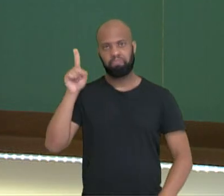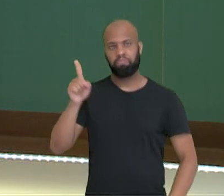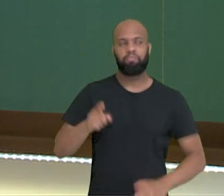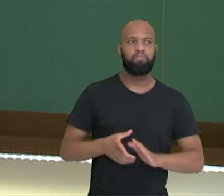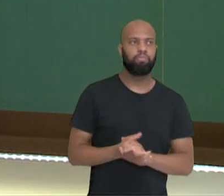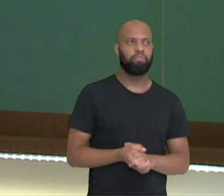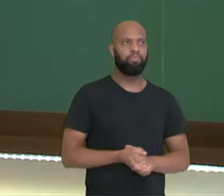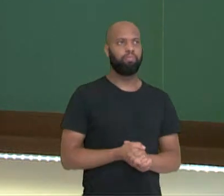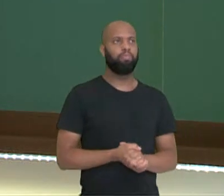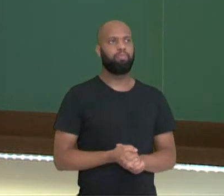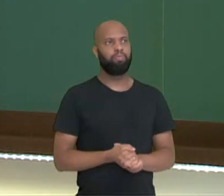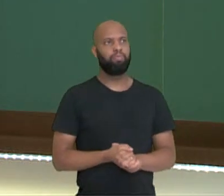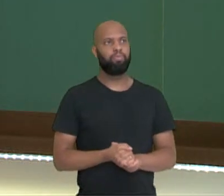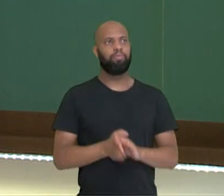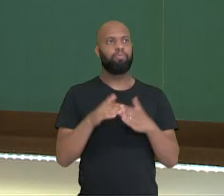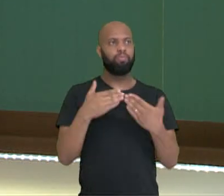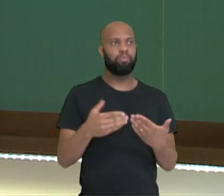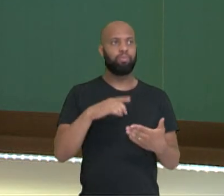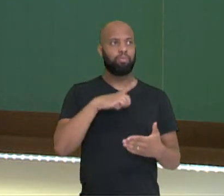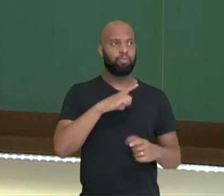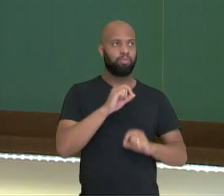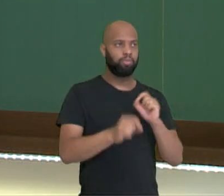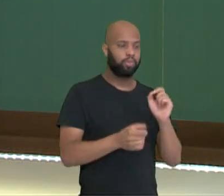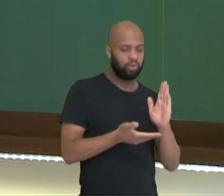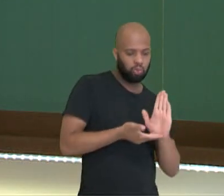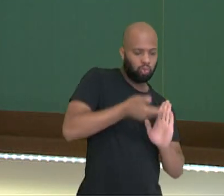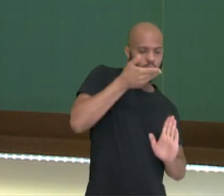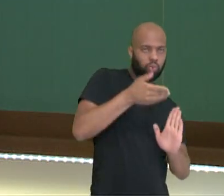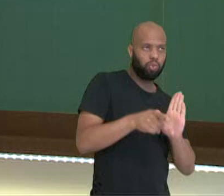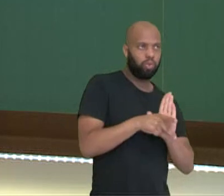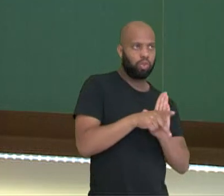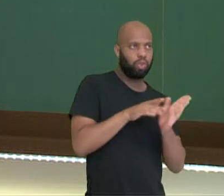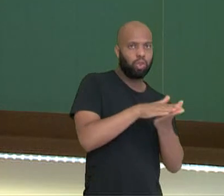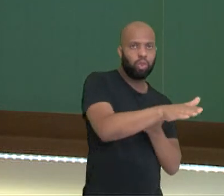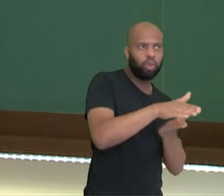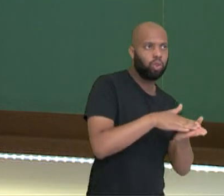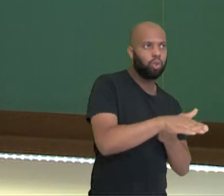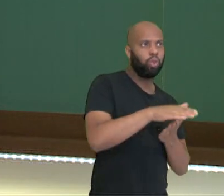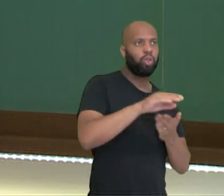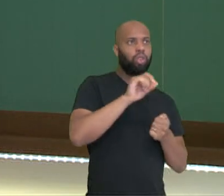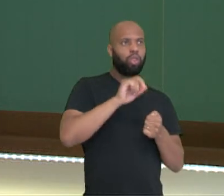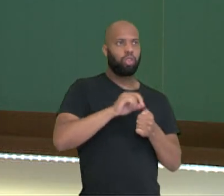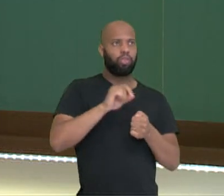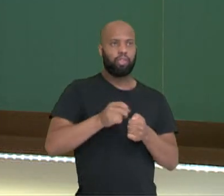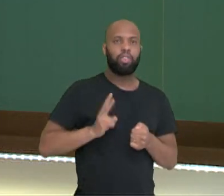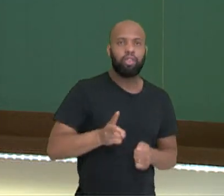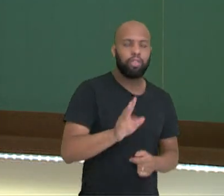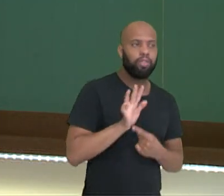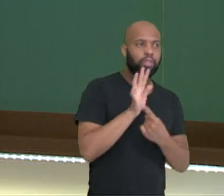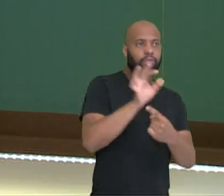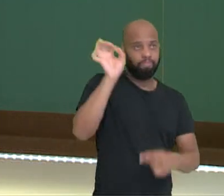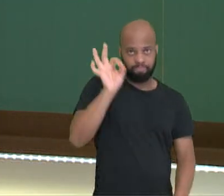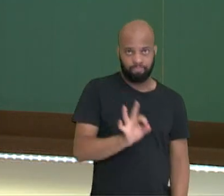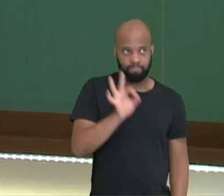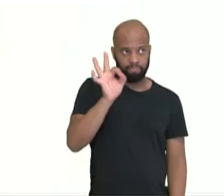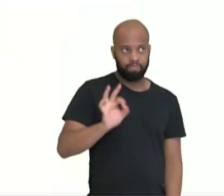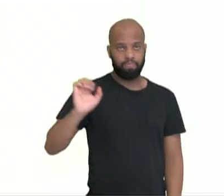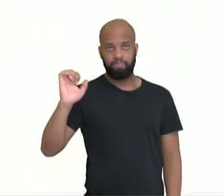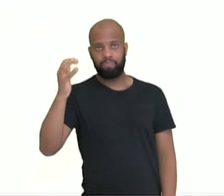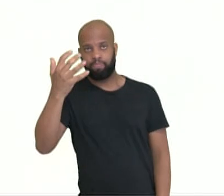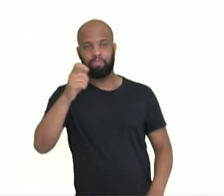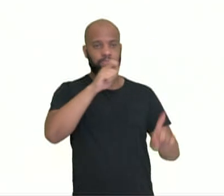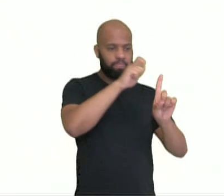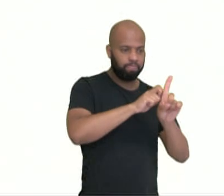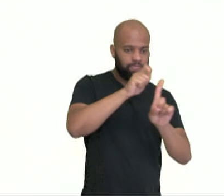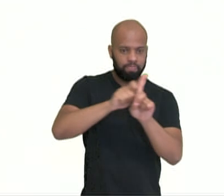ó. Como os aumentos nos custos da produção foram apresentados sempre em porcentagens e aconteceram de